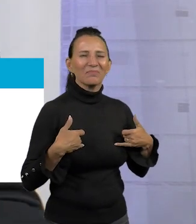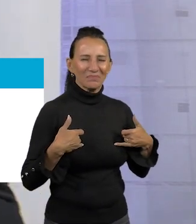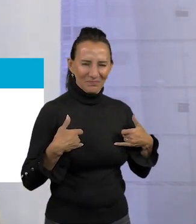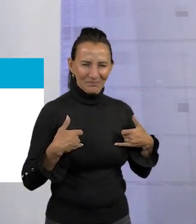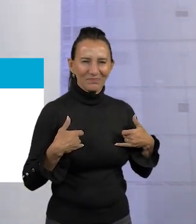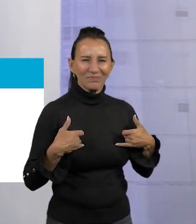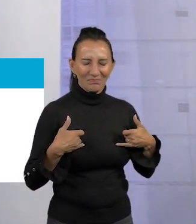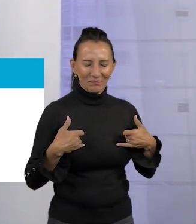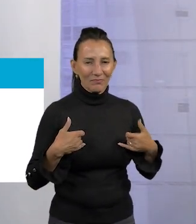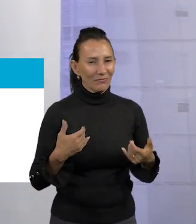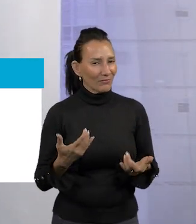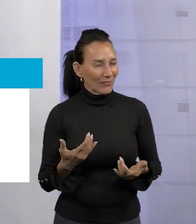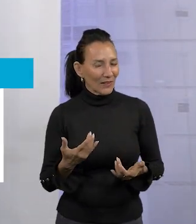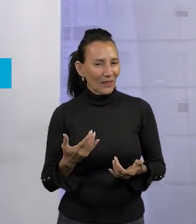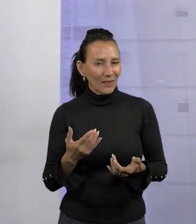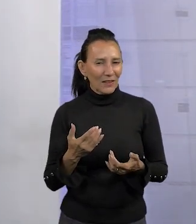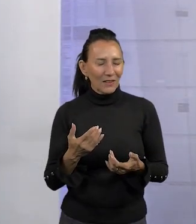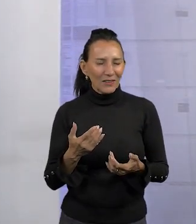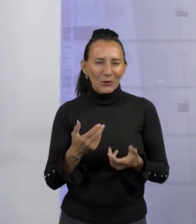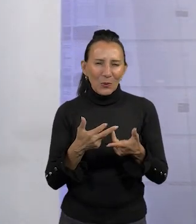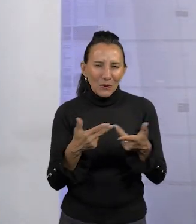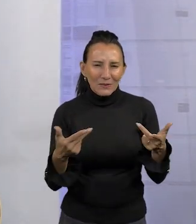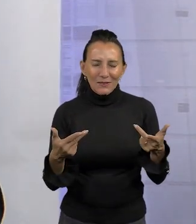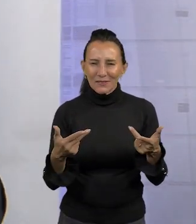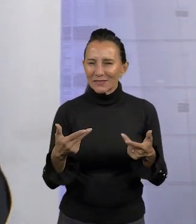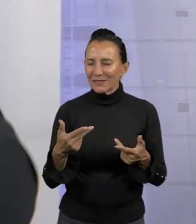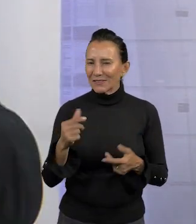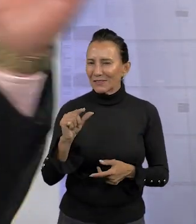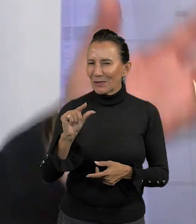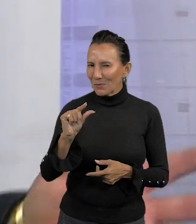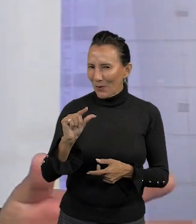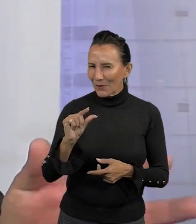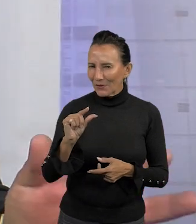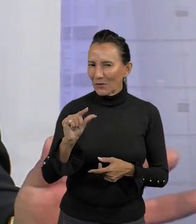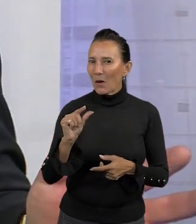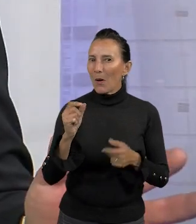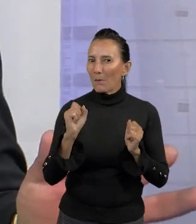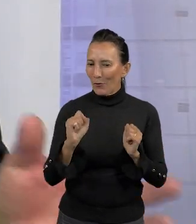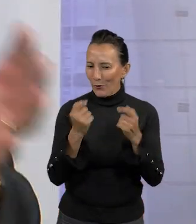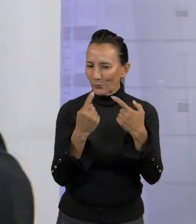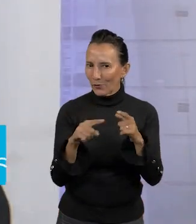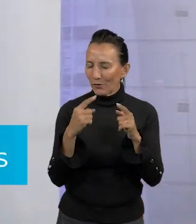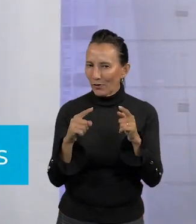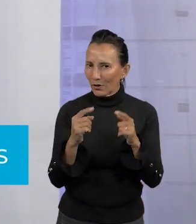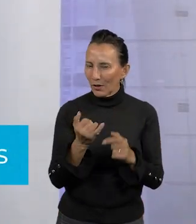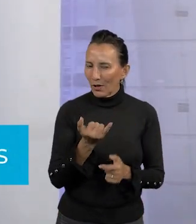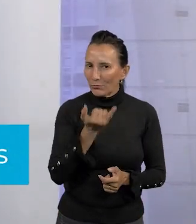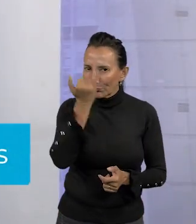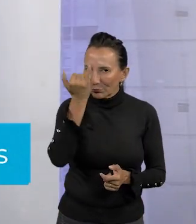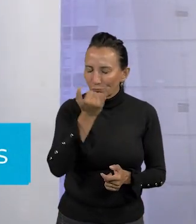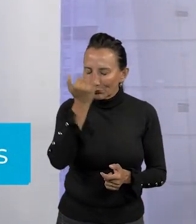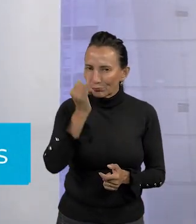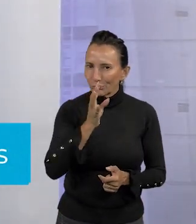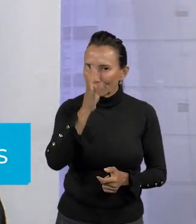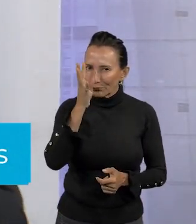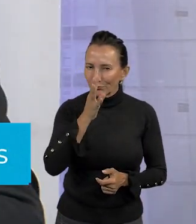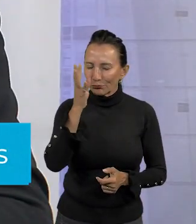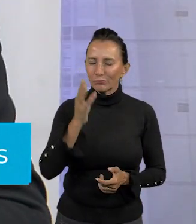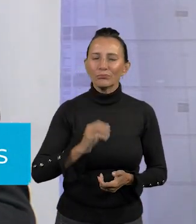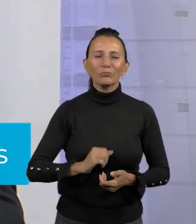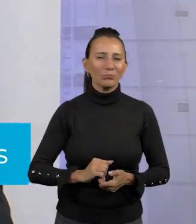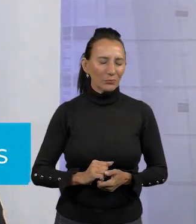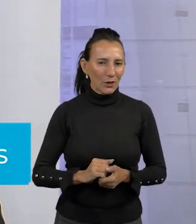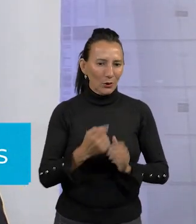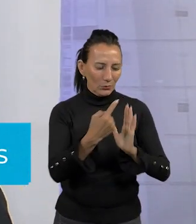existem pequenas coisas que podem causar grandes impactos o texto da palavra de Deus aqui